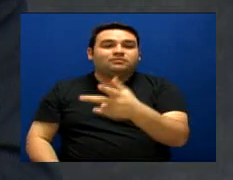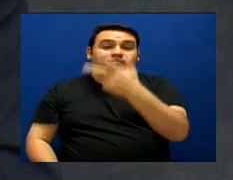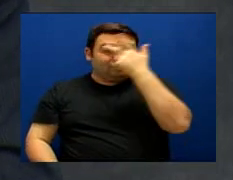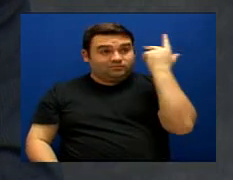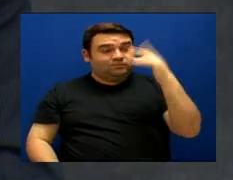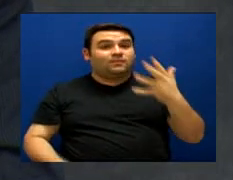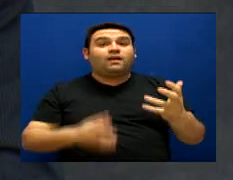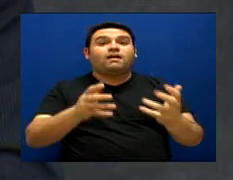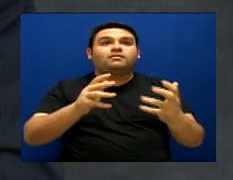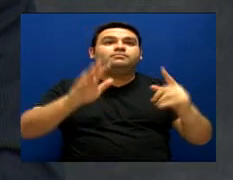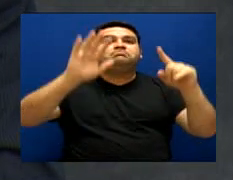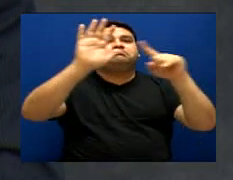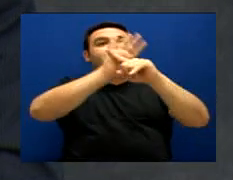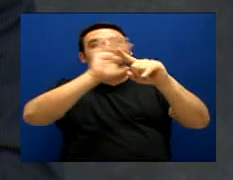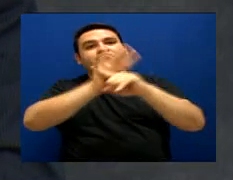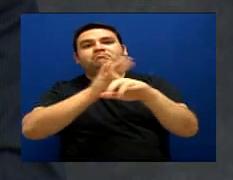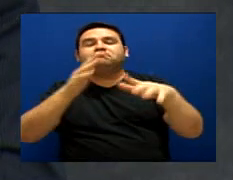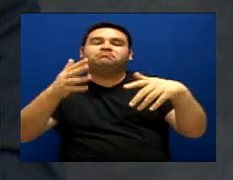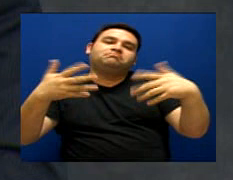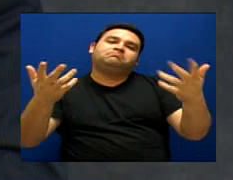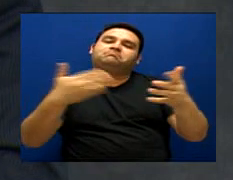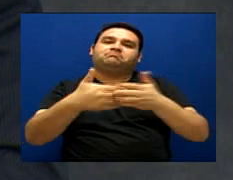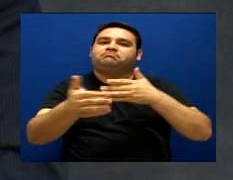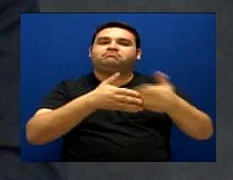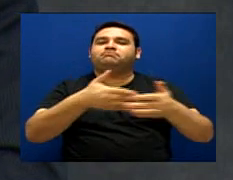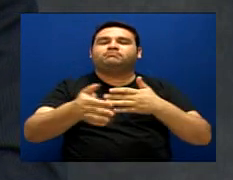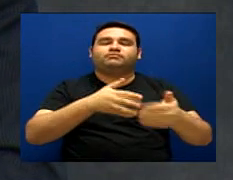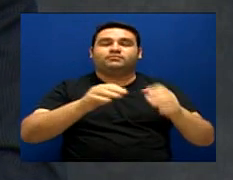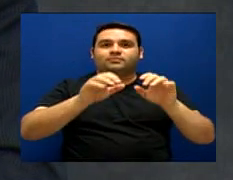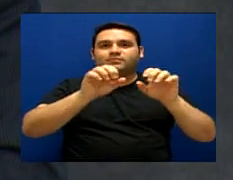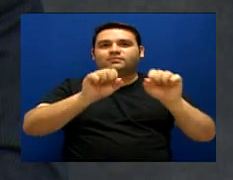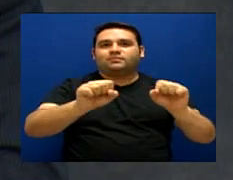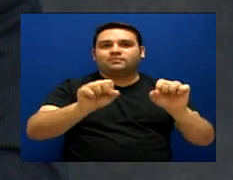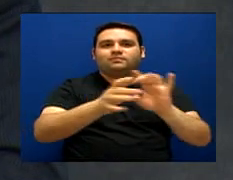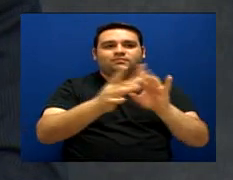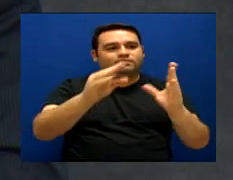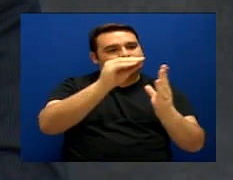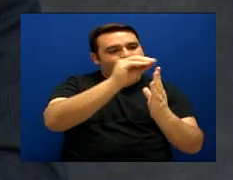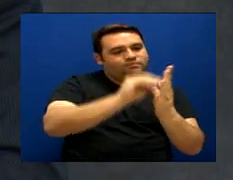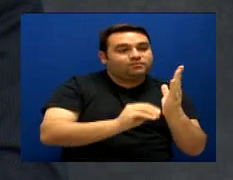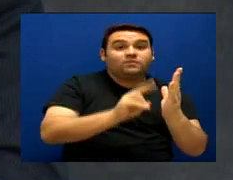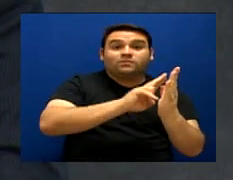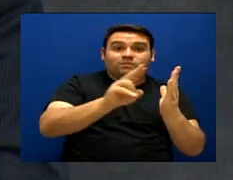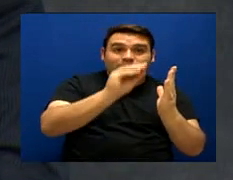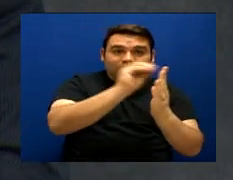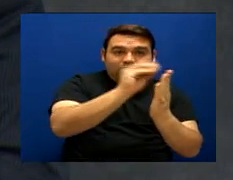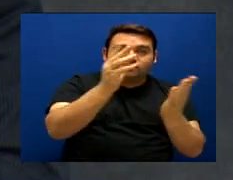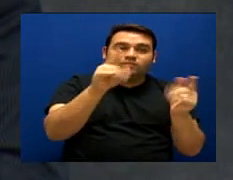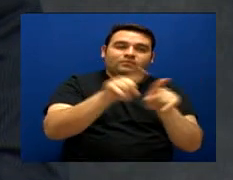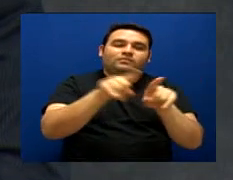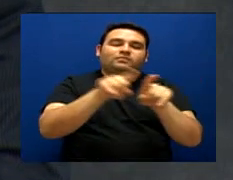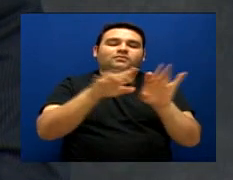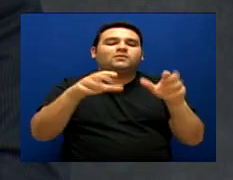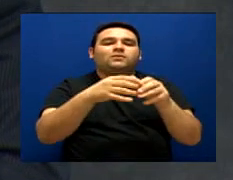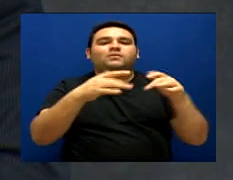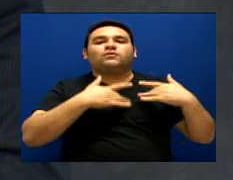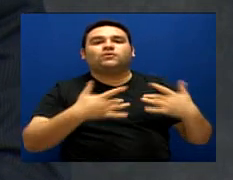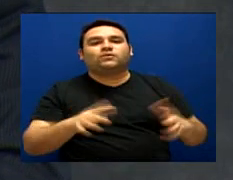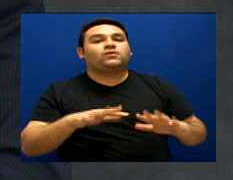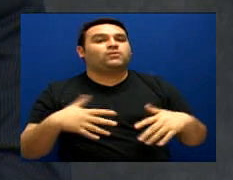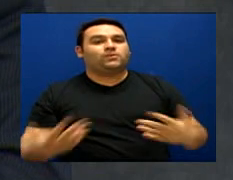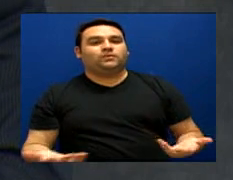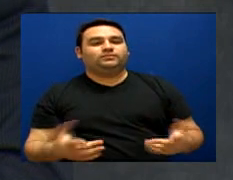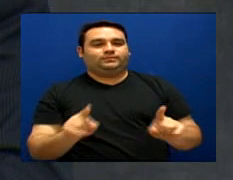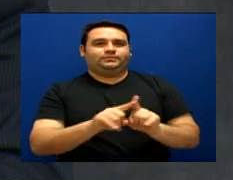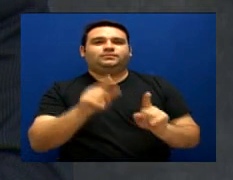pessoas queiram fazer perguntas, questionamentos, né, que então possam se inscrever colocando o nome e a entidade, né.